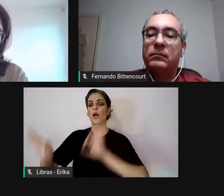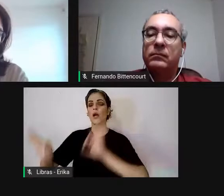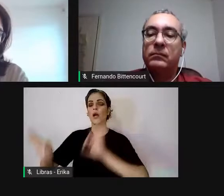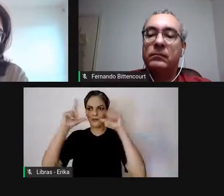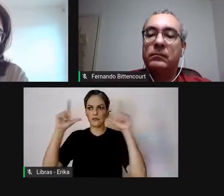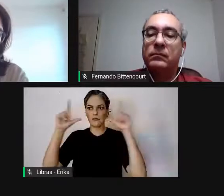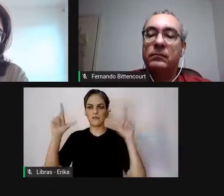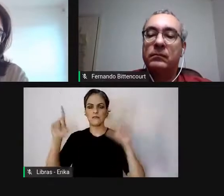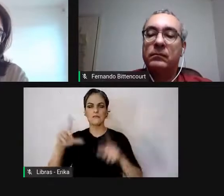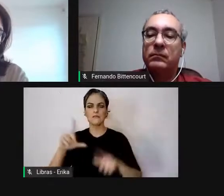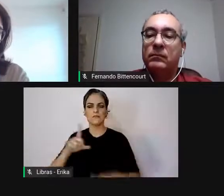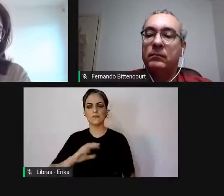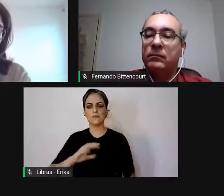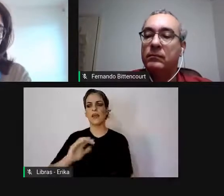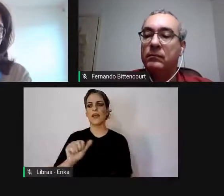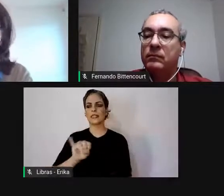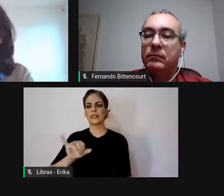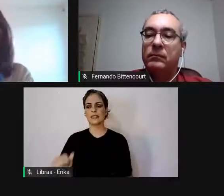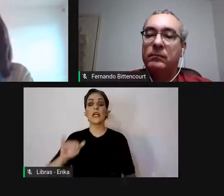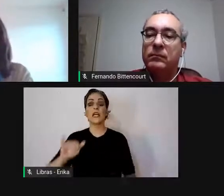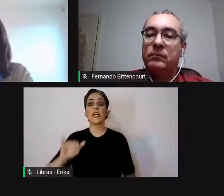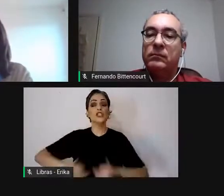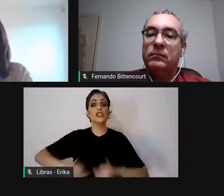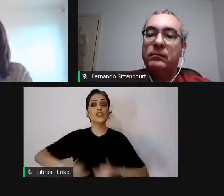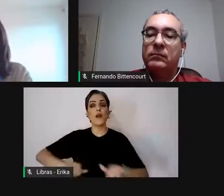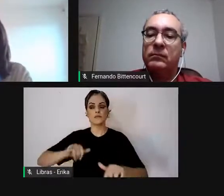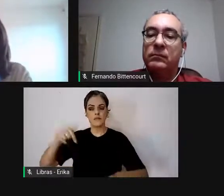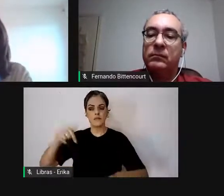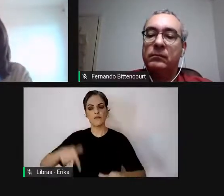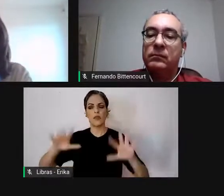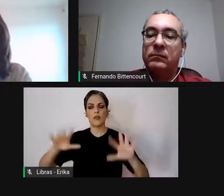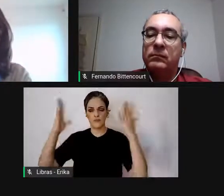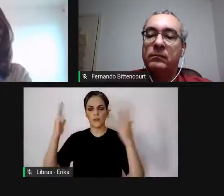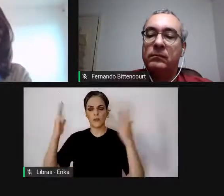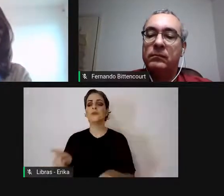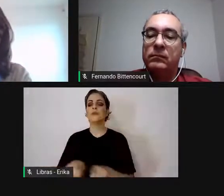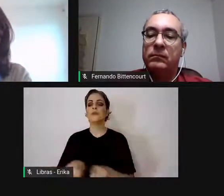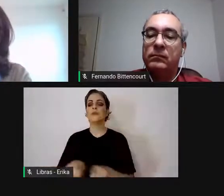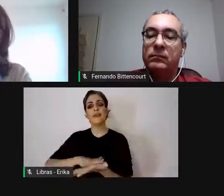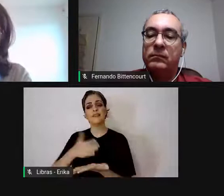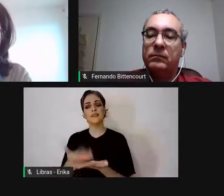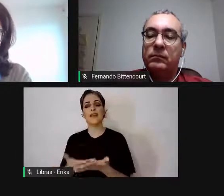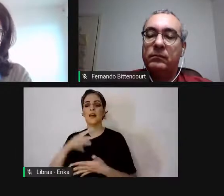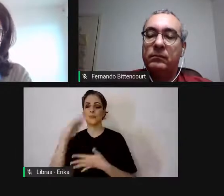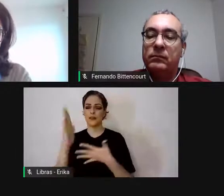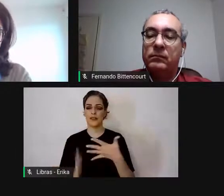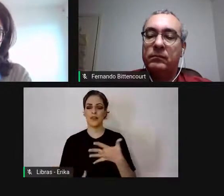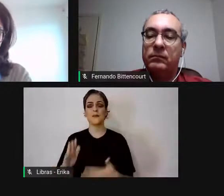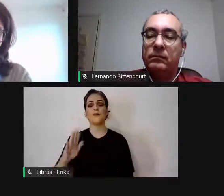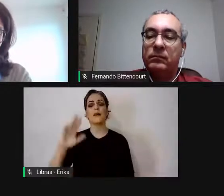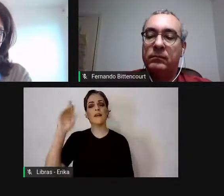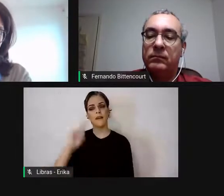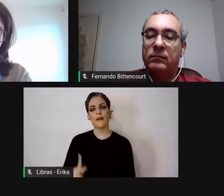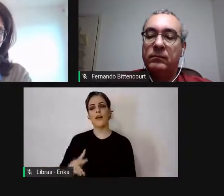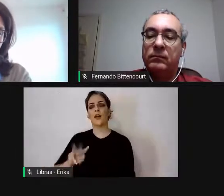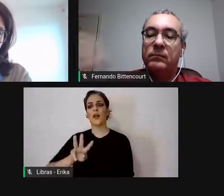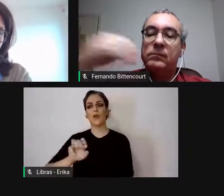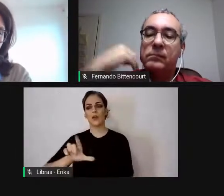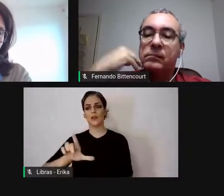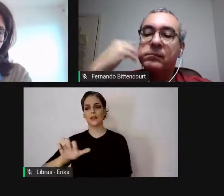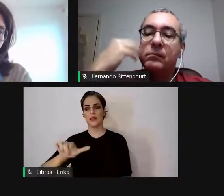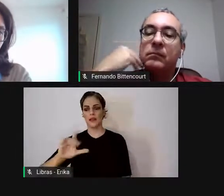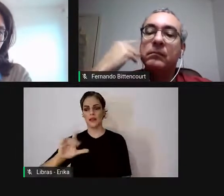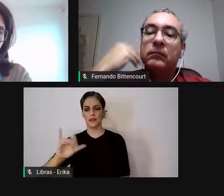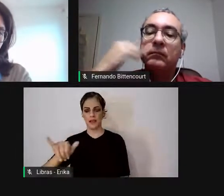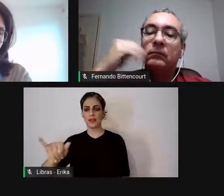evento, aos nossos intérpretes de Libra, a Érica e o Wesley Clay, que ampliam o alcance do nosso